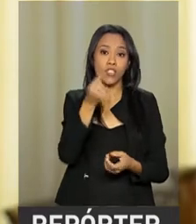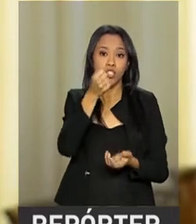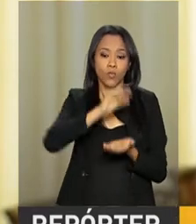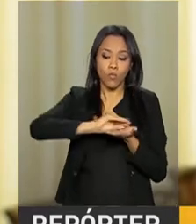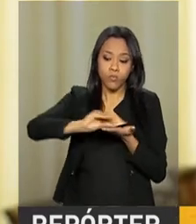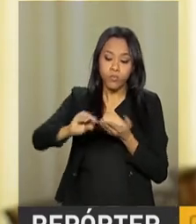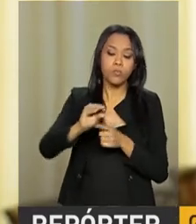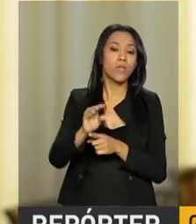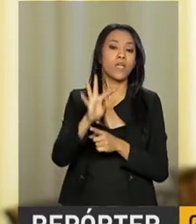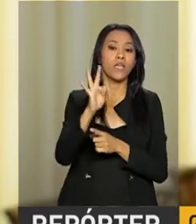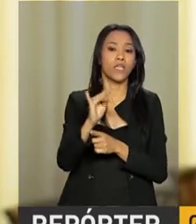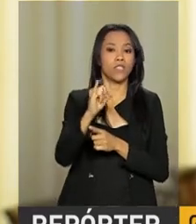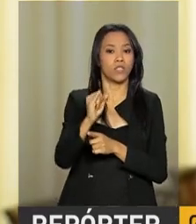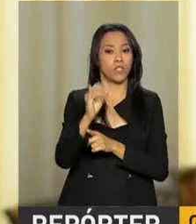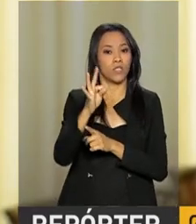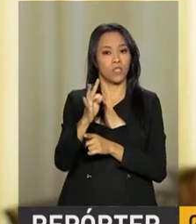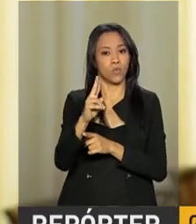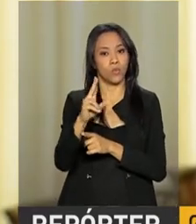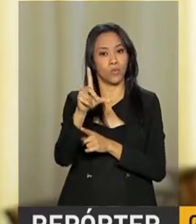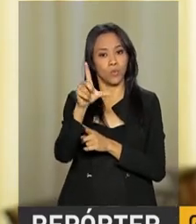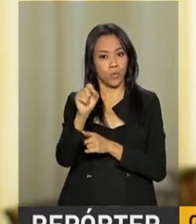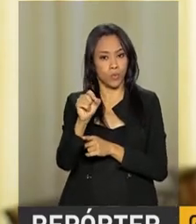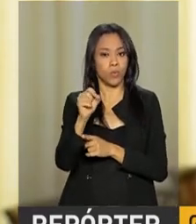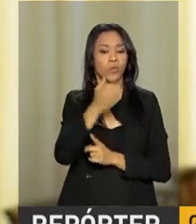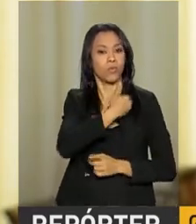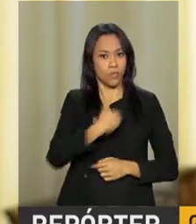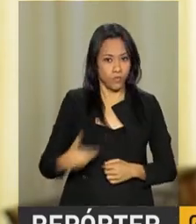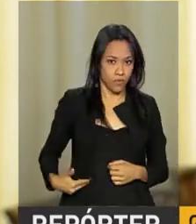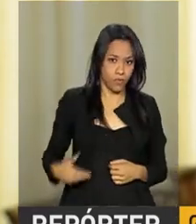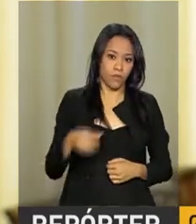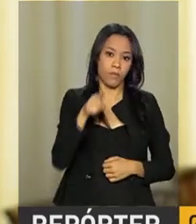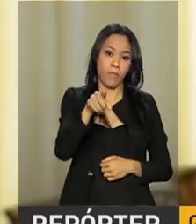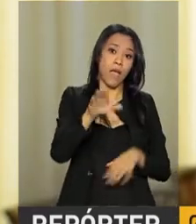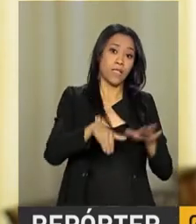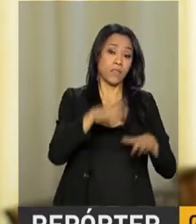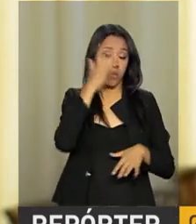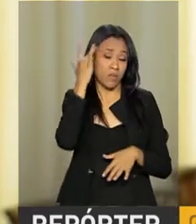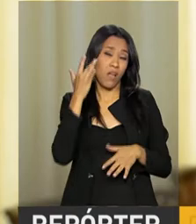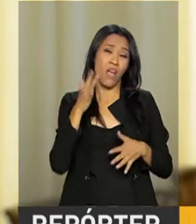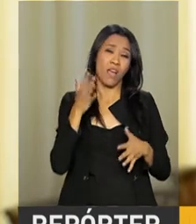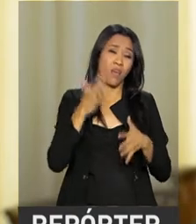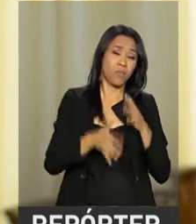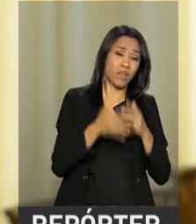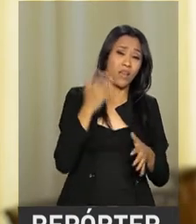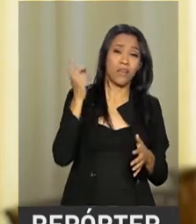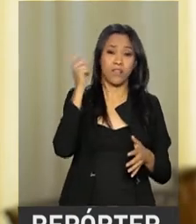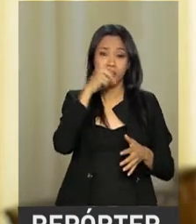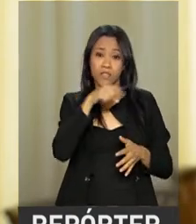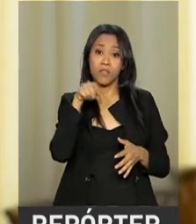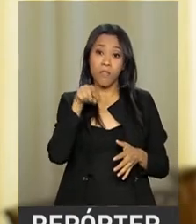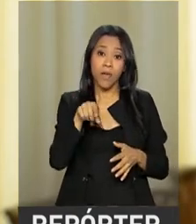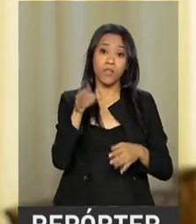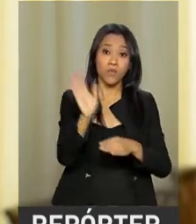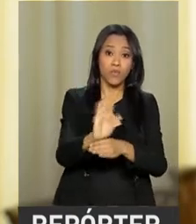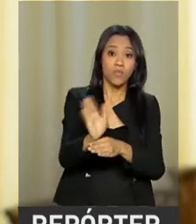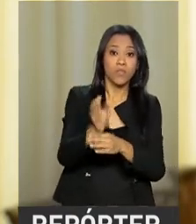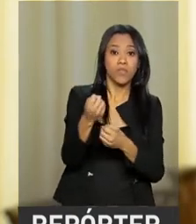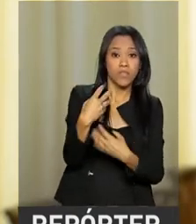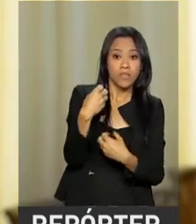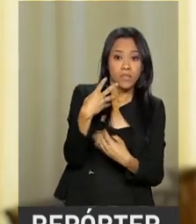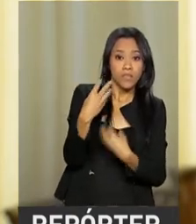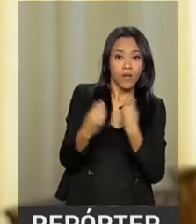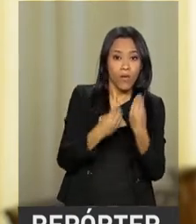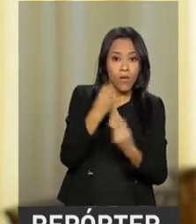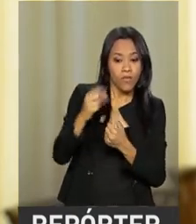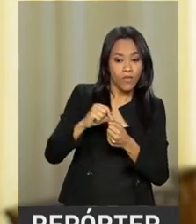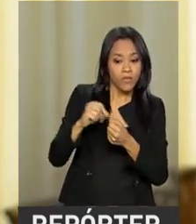como algo ou pouco acessível, ou muito complicado, ou que talvez não valha tanto a pena, e a proposta do simulador é justamente mostrar o diferencial que